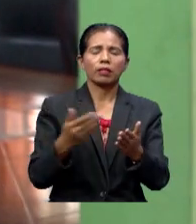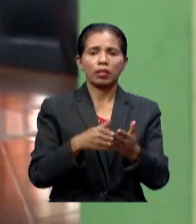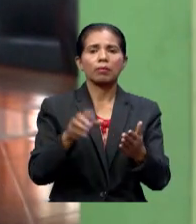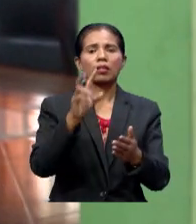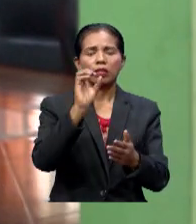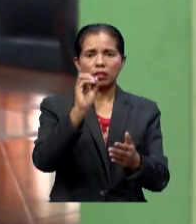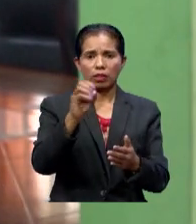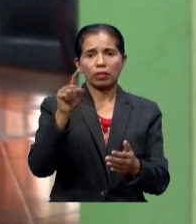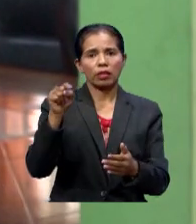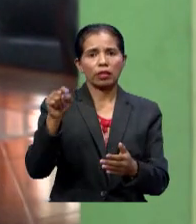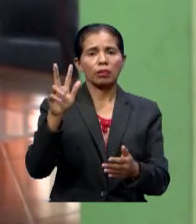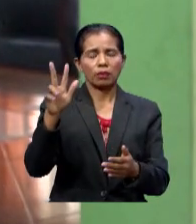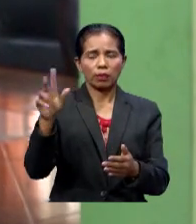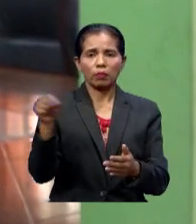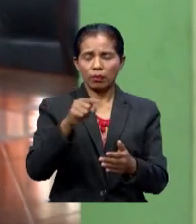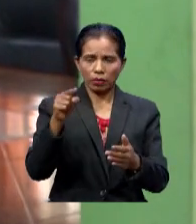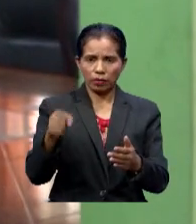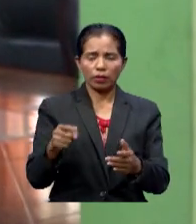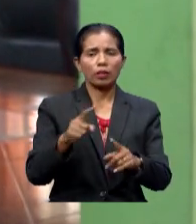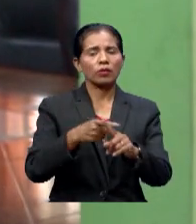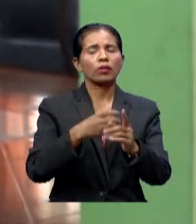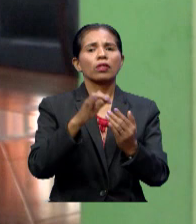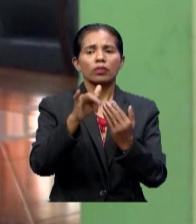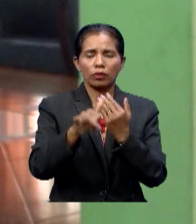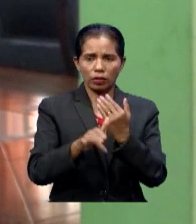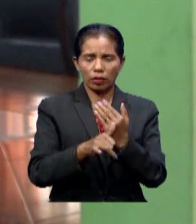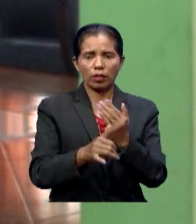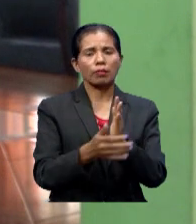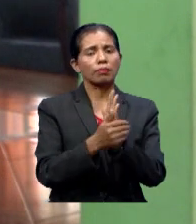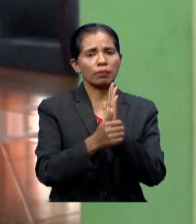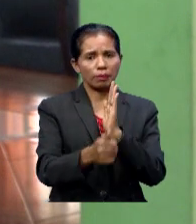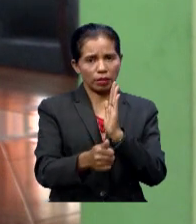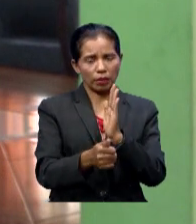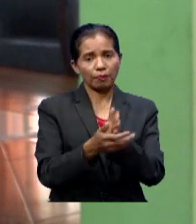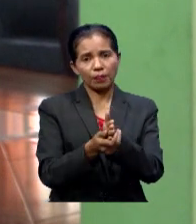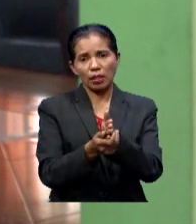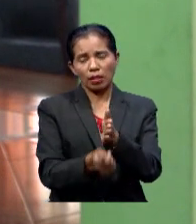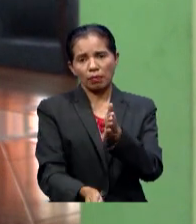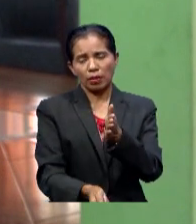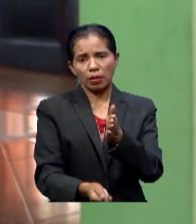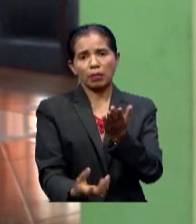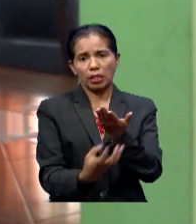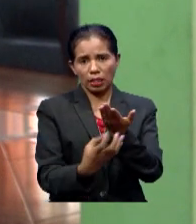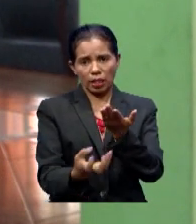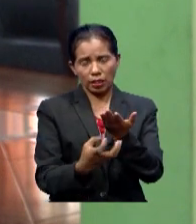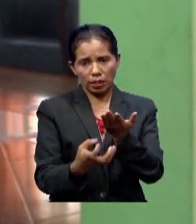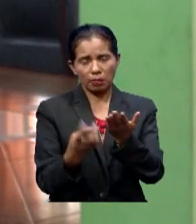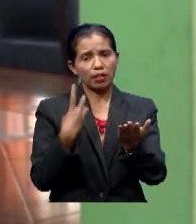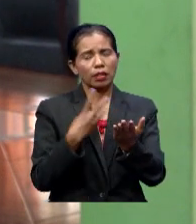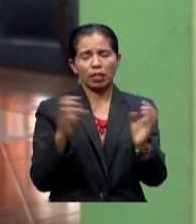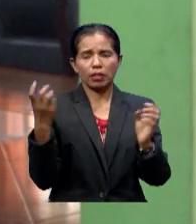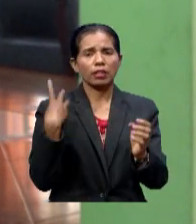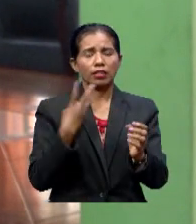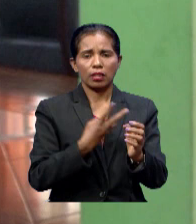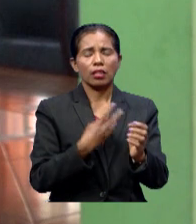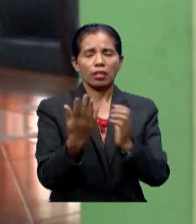ne ano inte ita auto tani folan zinu ne mina ne maka la ia dunia ya itinerai, mas bem lá o sai mais liu,